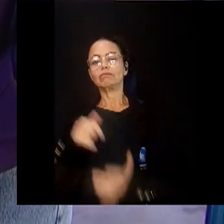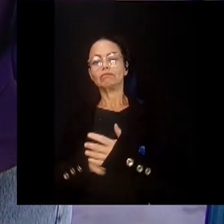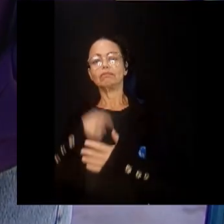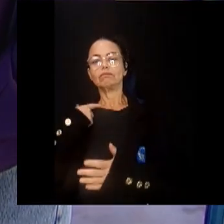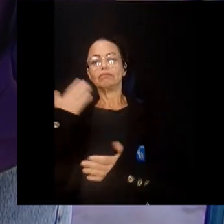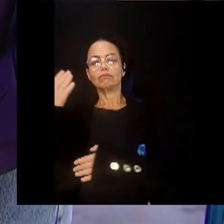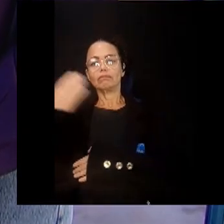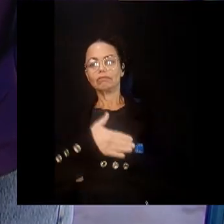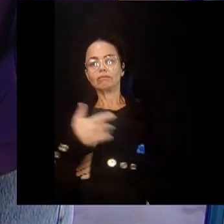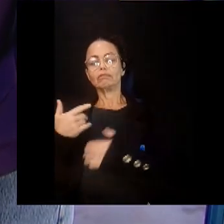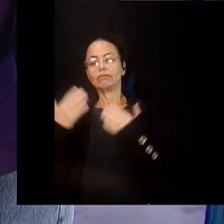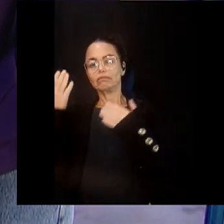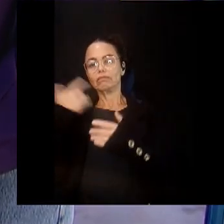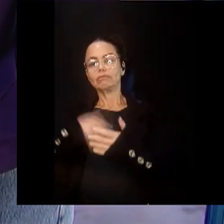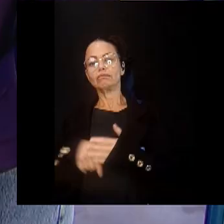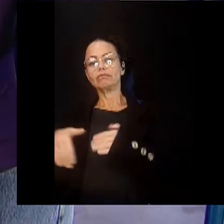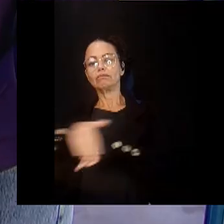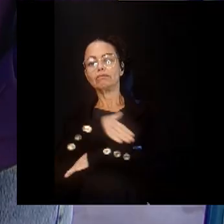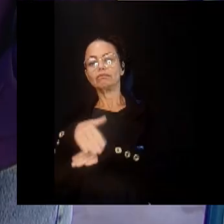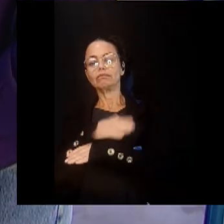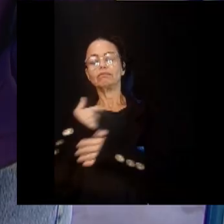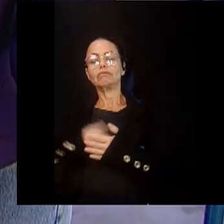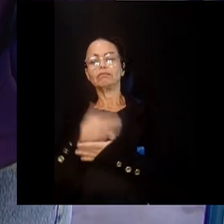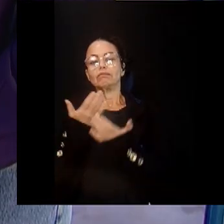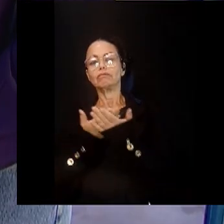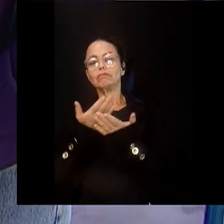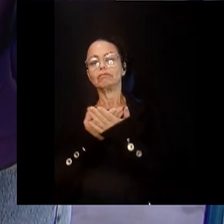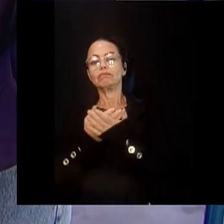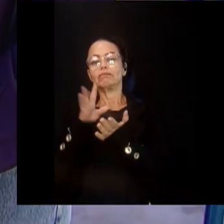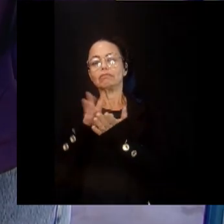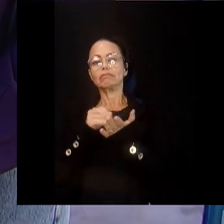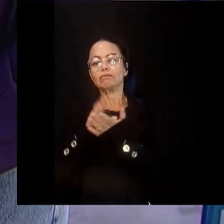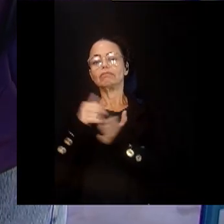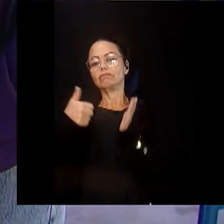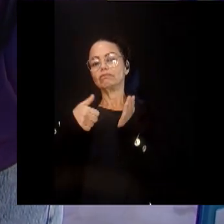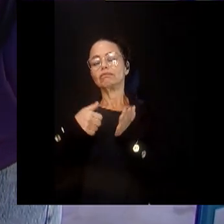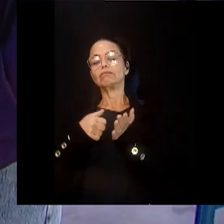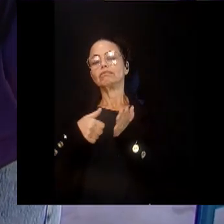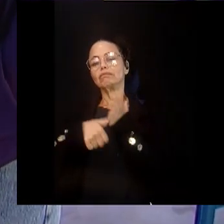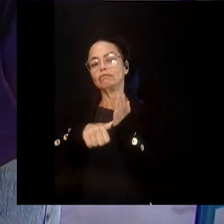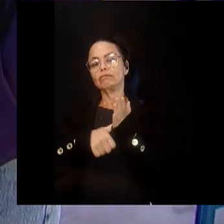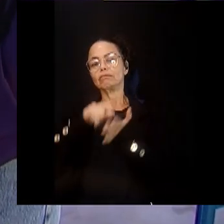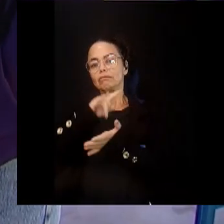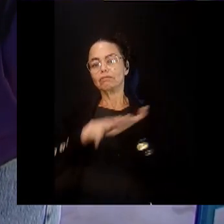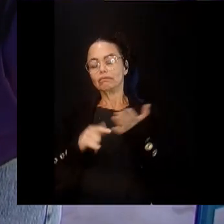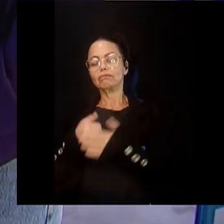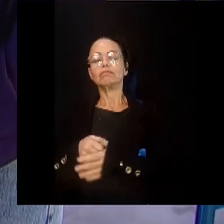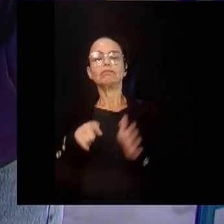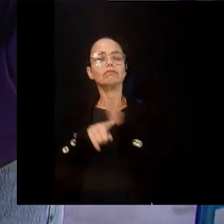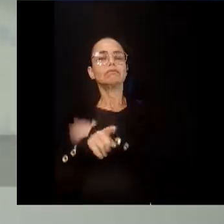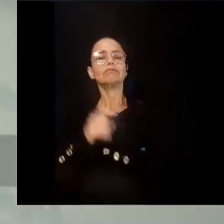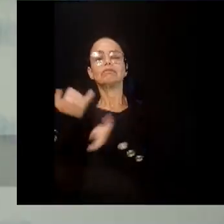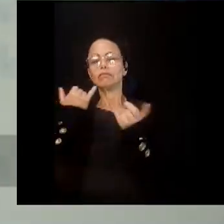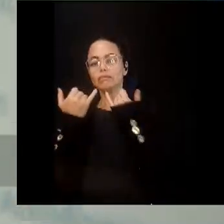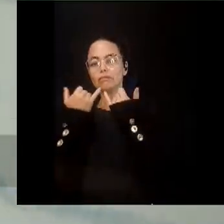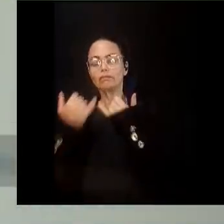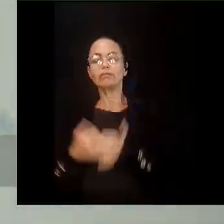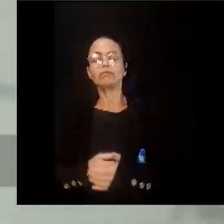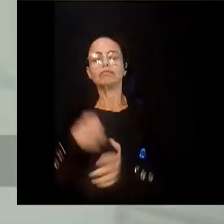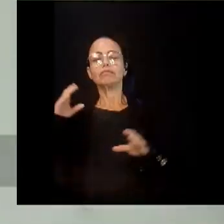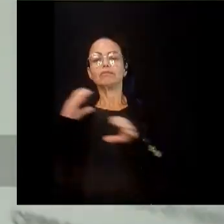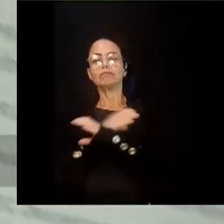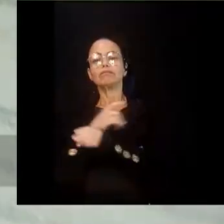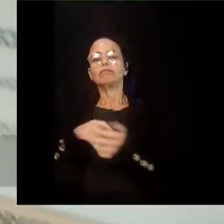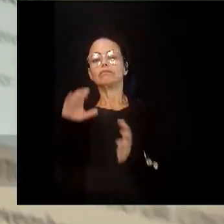um comprovante de escolaridade e cópias desses documentos. Para consultar mais informações, relação completa dos cursos,